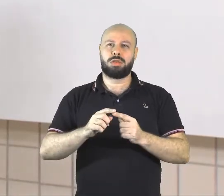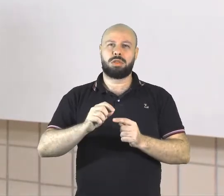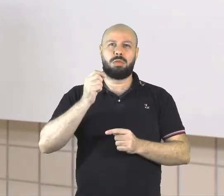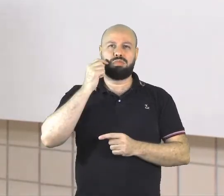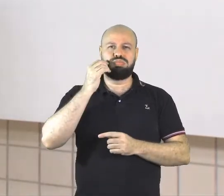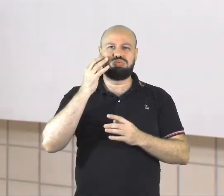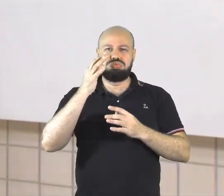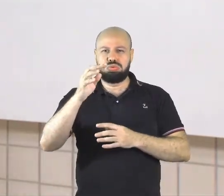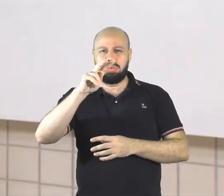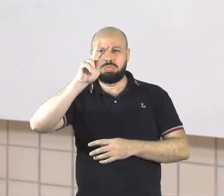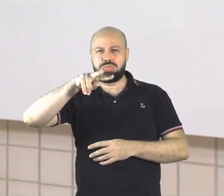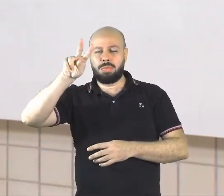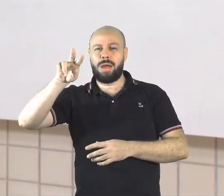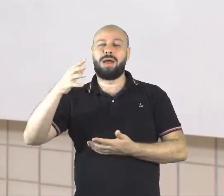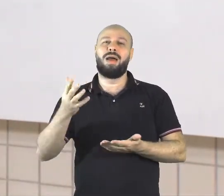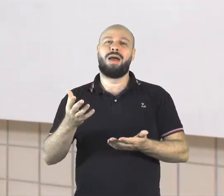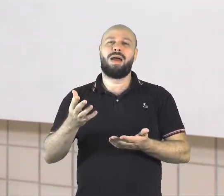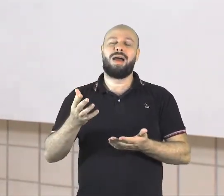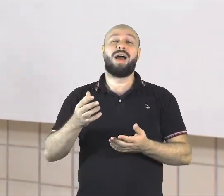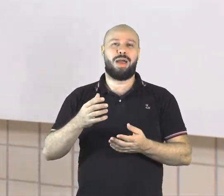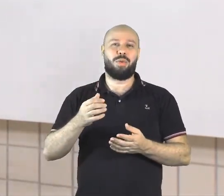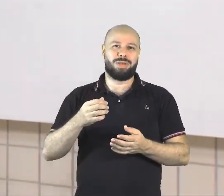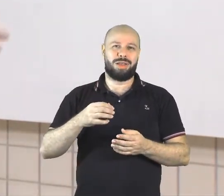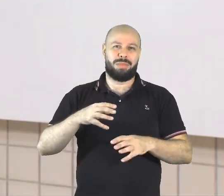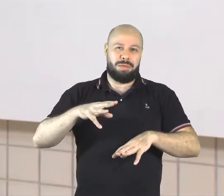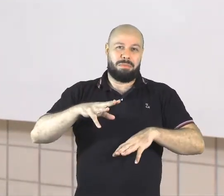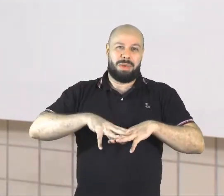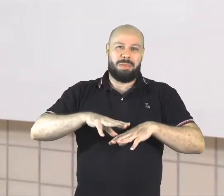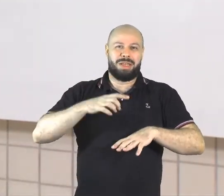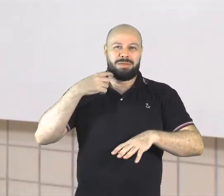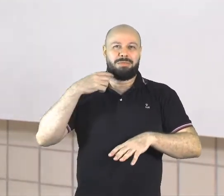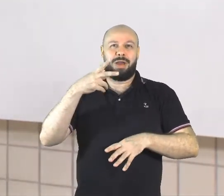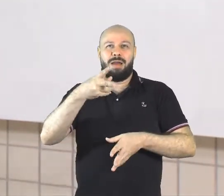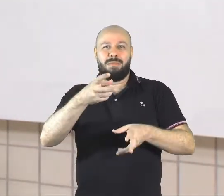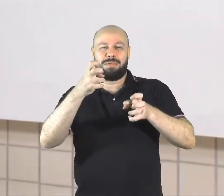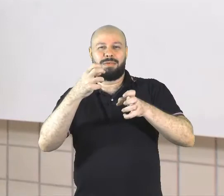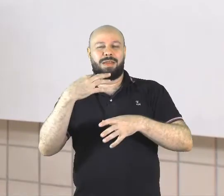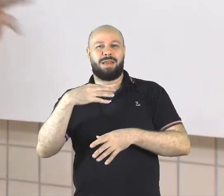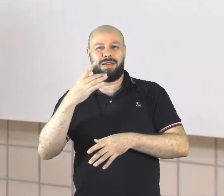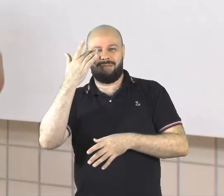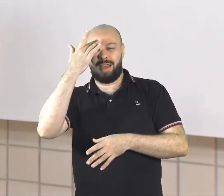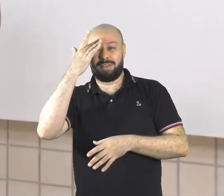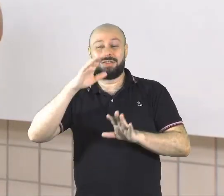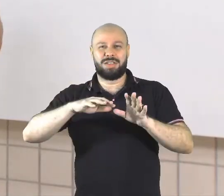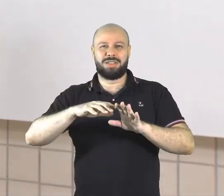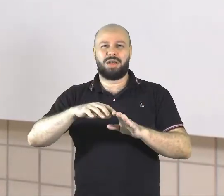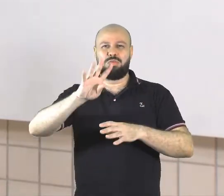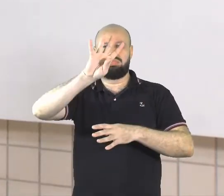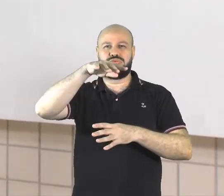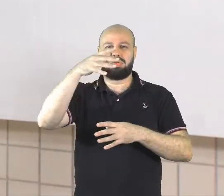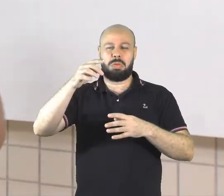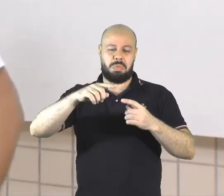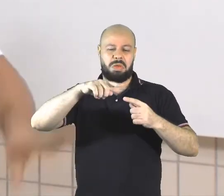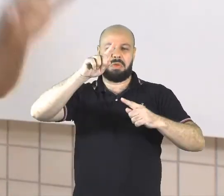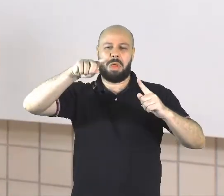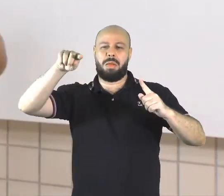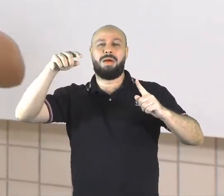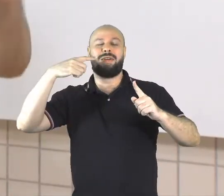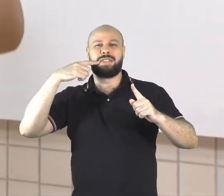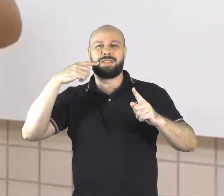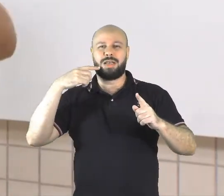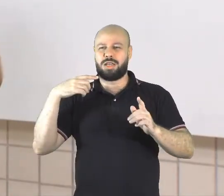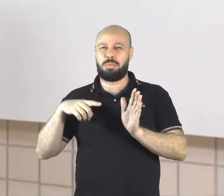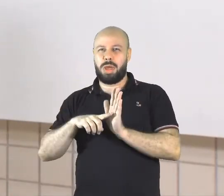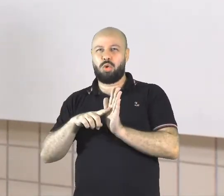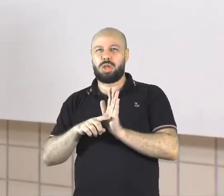faz muito nas aulas de matemática, né? A gente muitas vezes nas aulas de matemática tem um gráfico lá e sai respondendo as perguntinhas